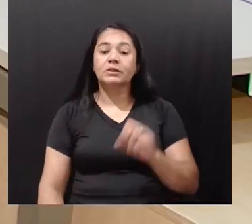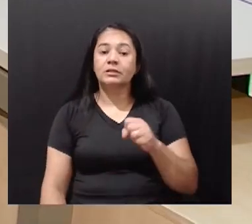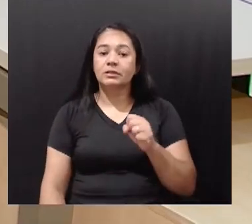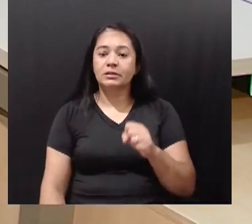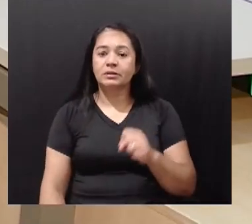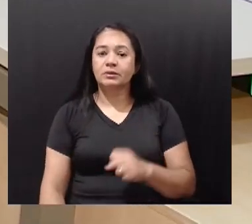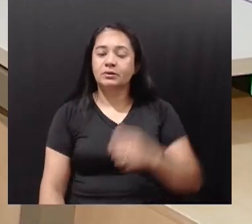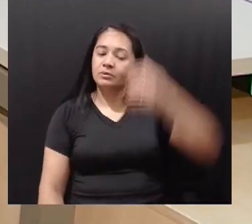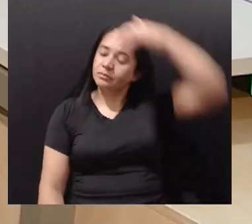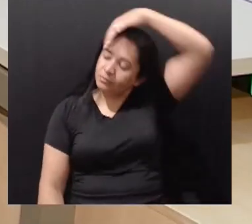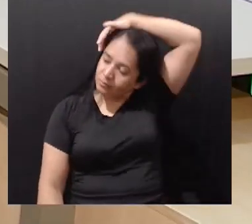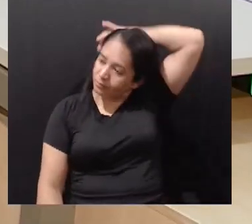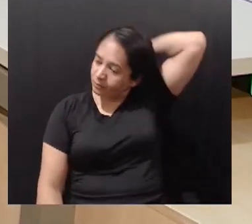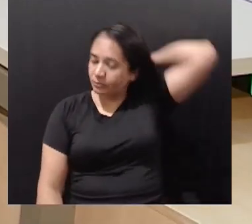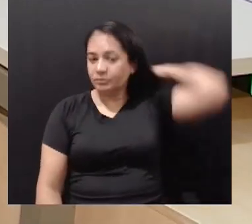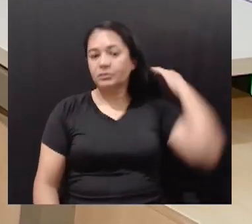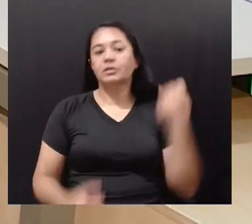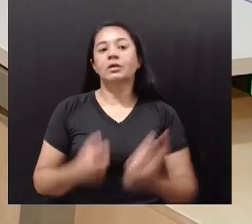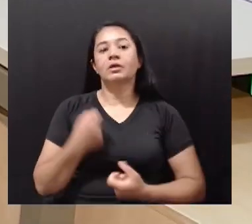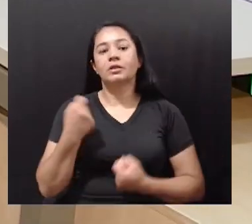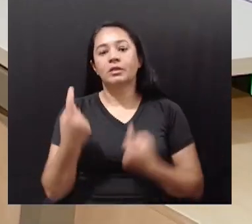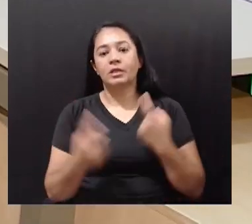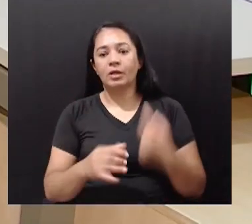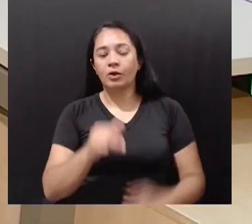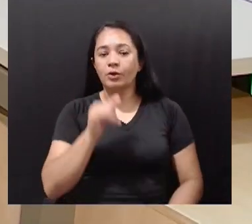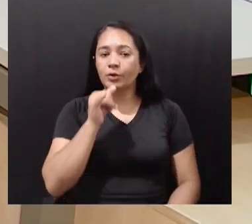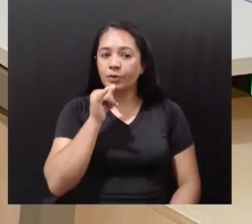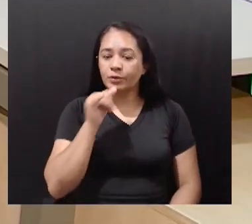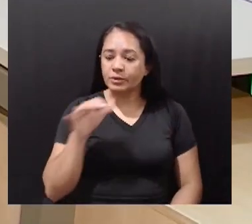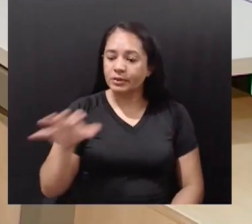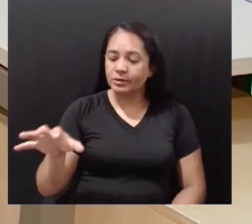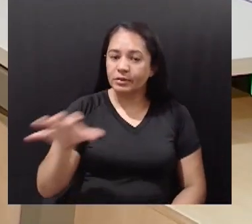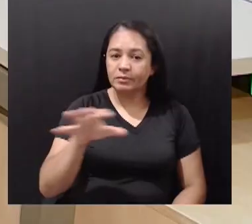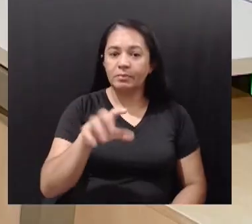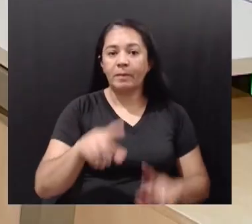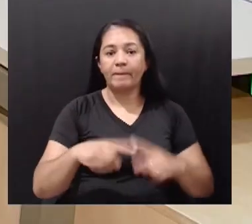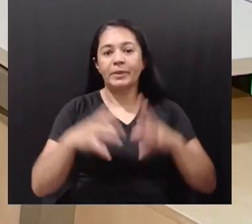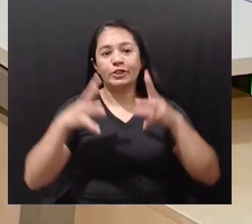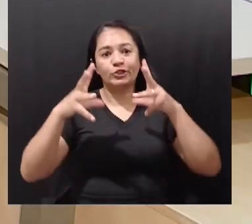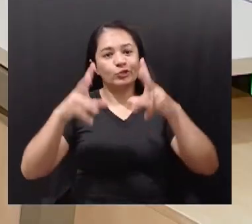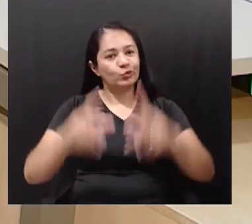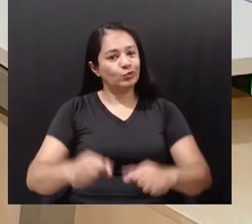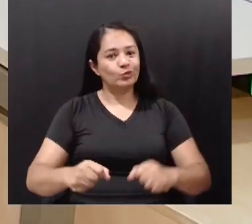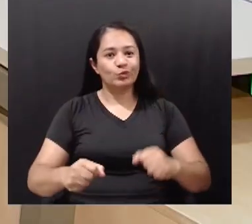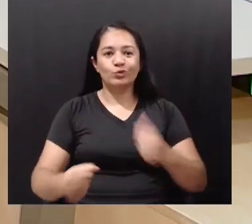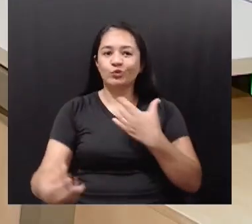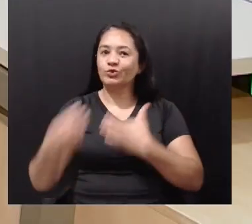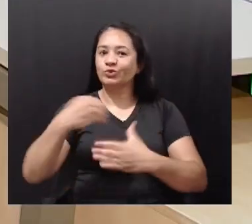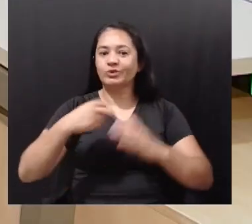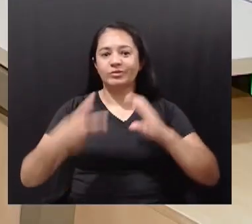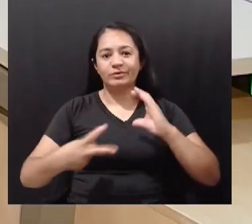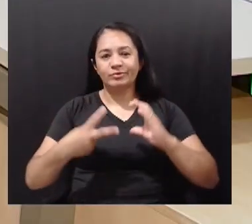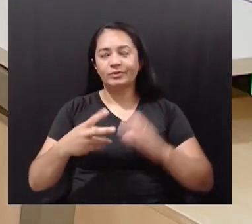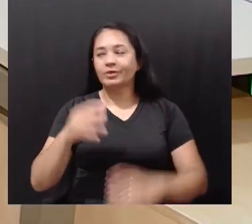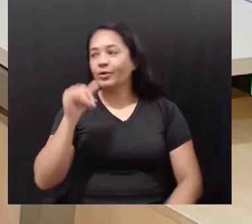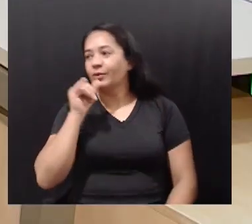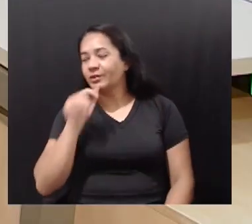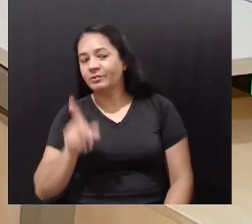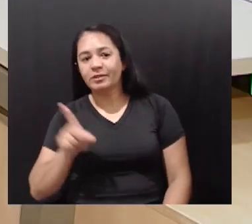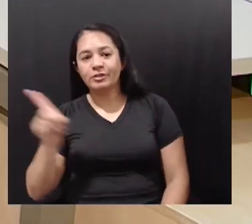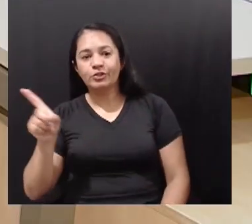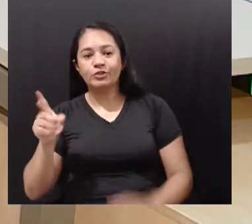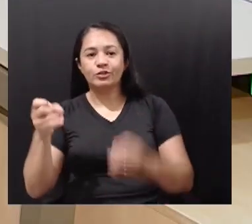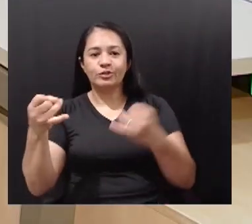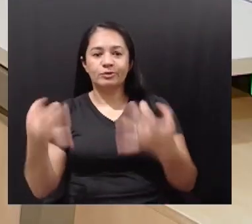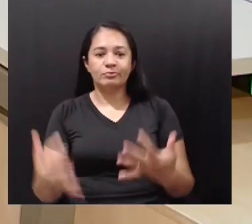são alguns exemplos de áreas, mas são todas as áreas da instituição. Exercer o controle vai desde os exemplos que o Paulo trouxe, seja na